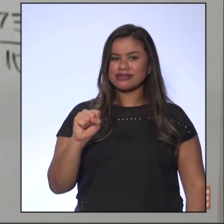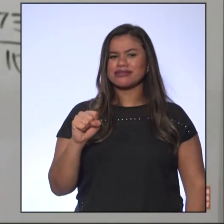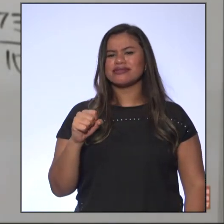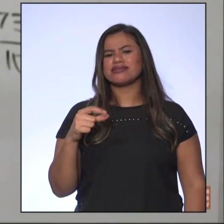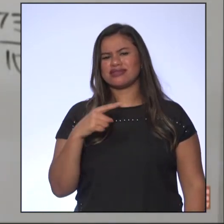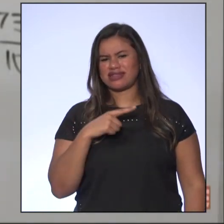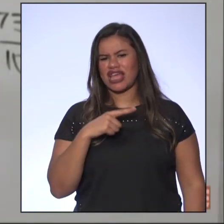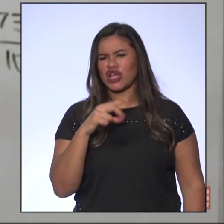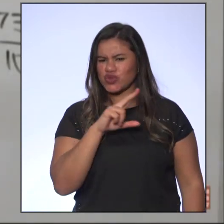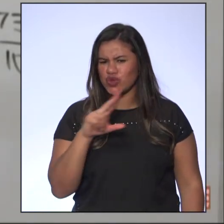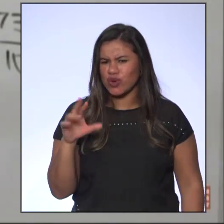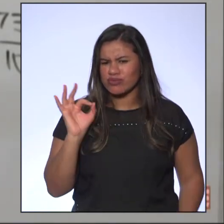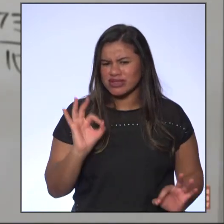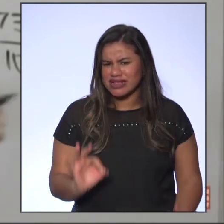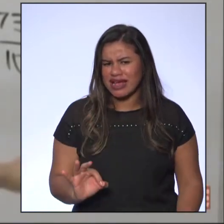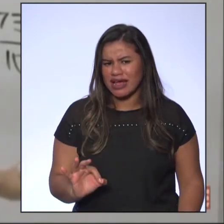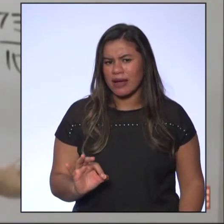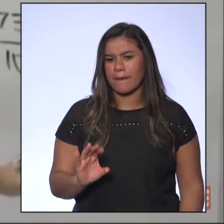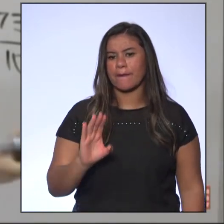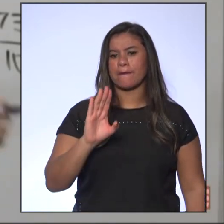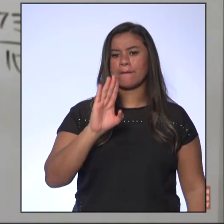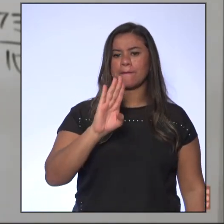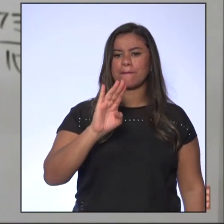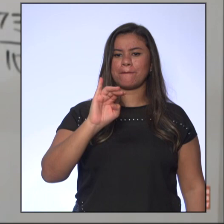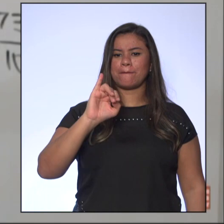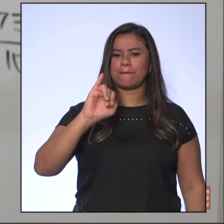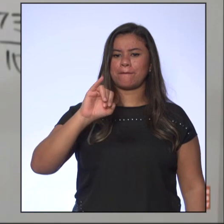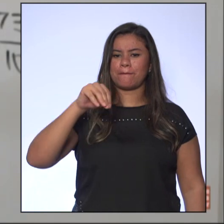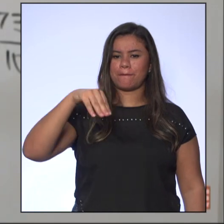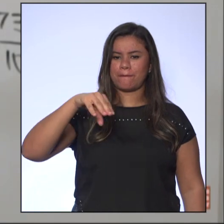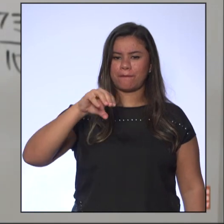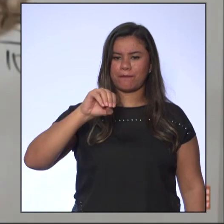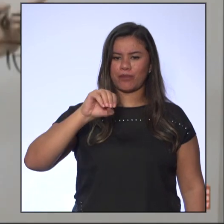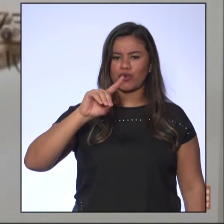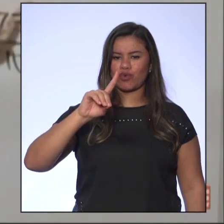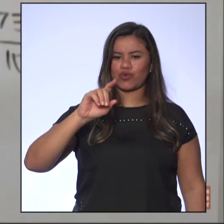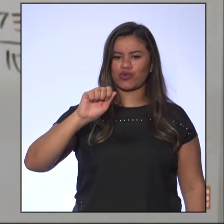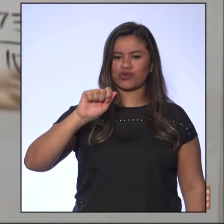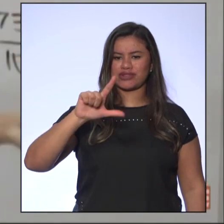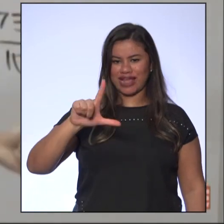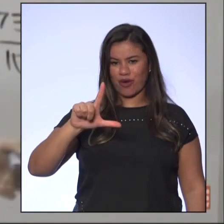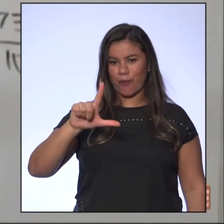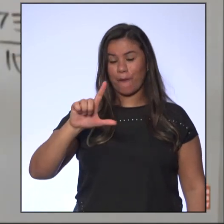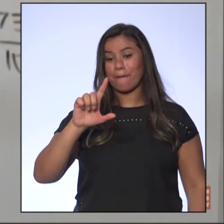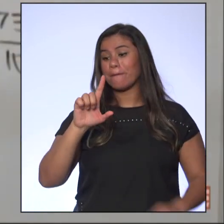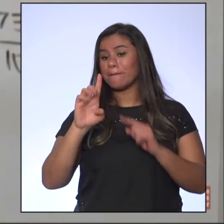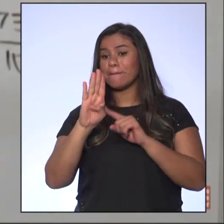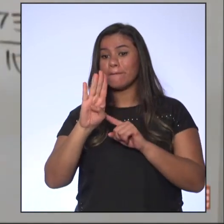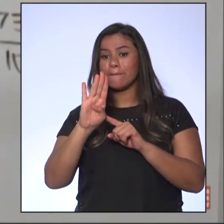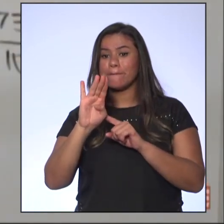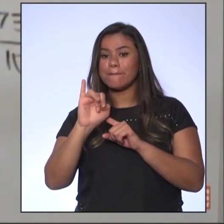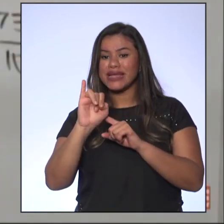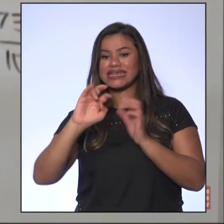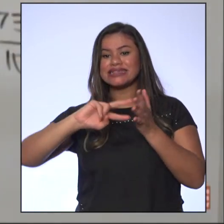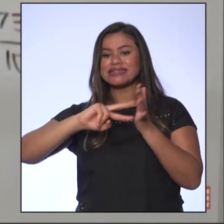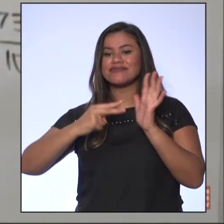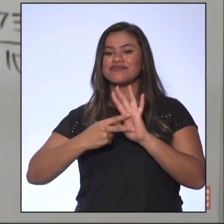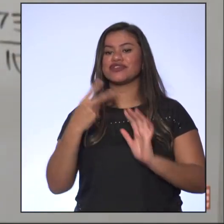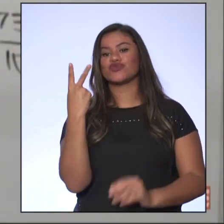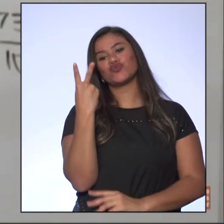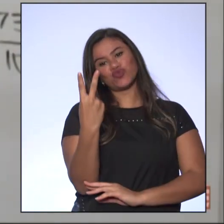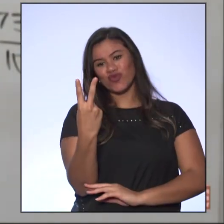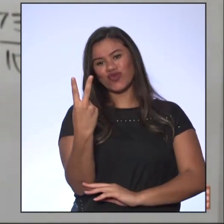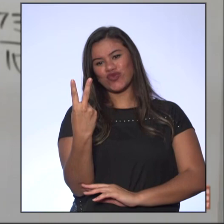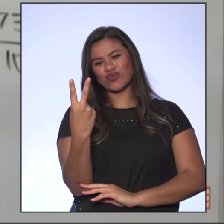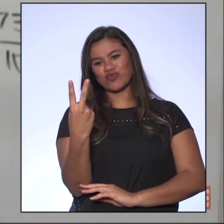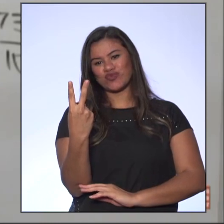isso? Anota aí. Bimodal. Duas modas, lembra? Bicampeão? Bimodal. Então, aqui, ó, é